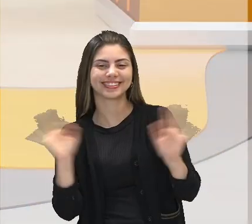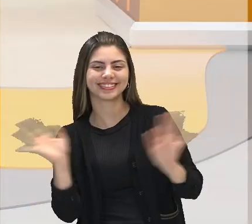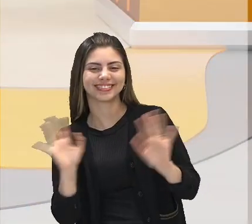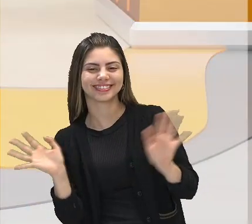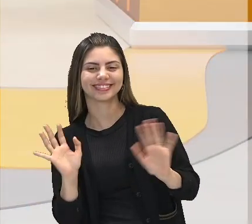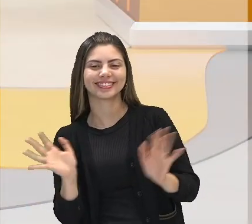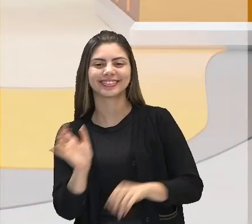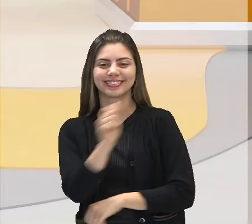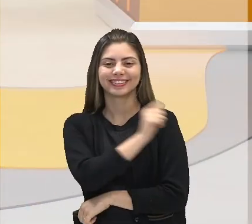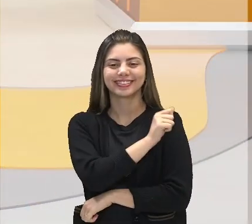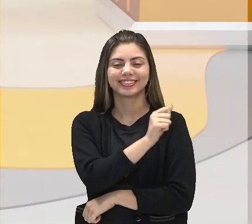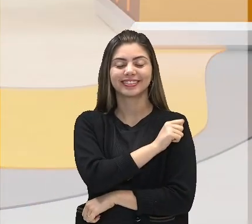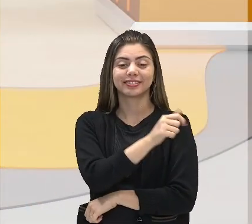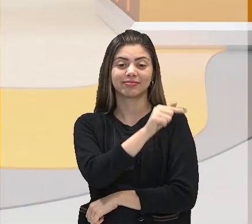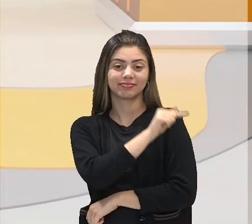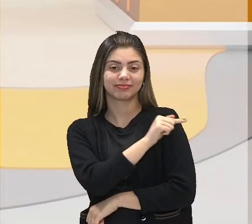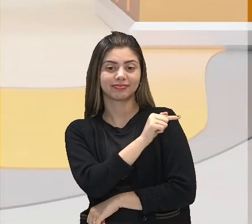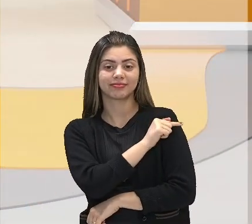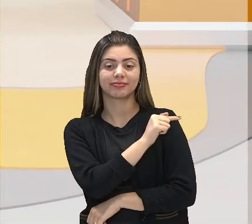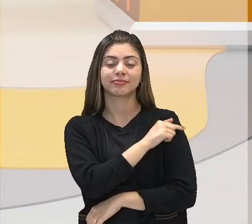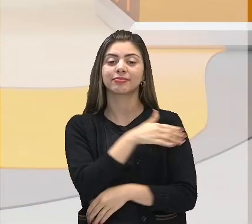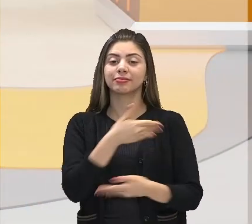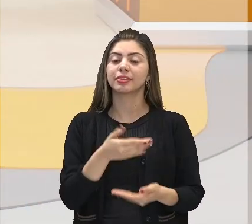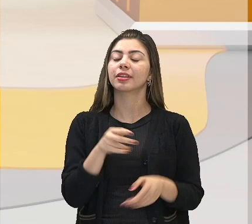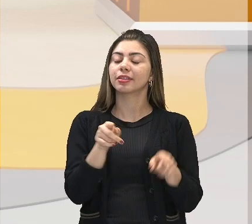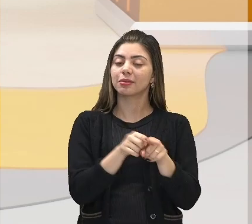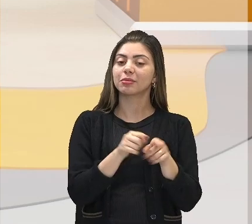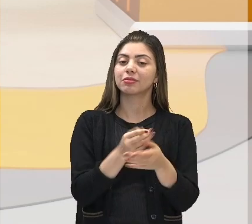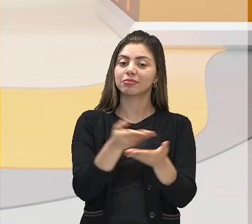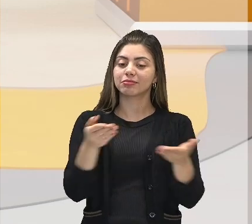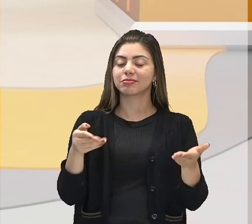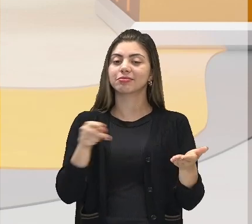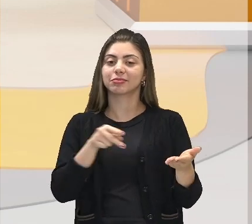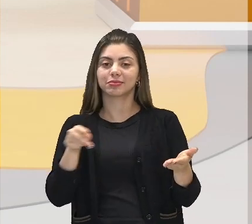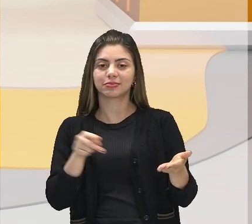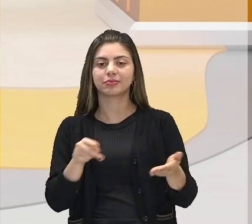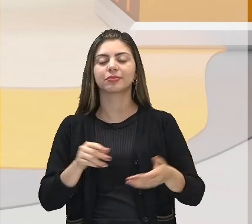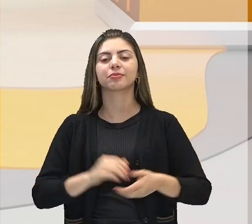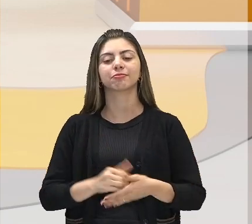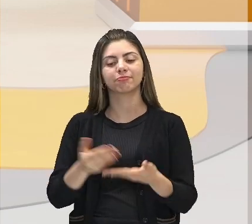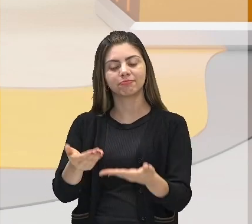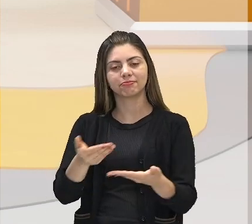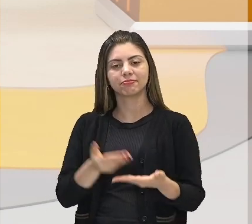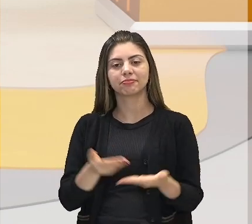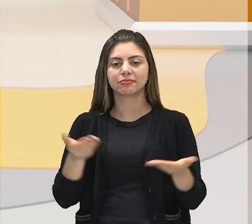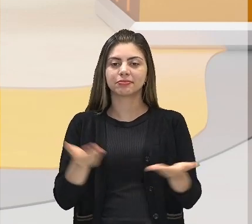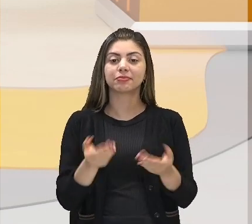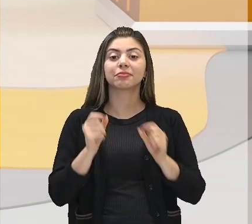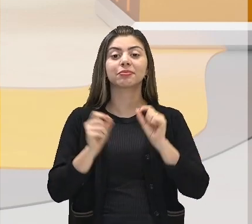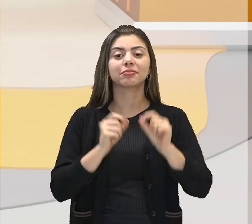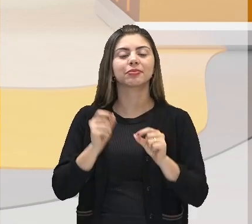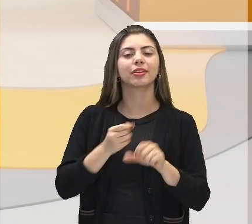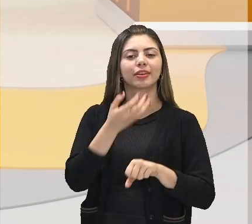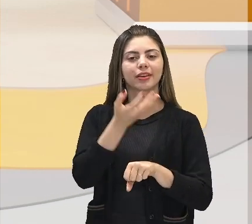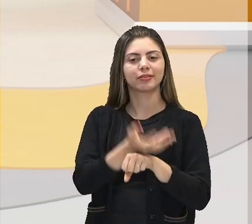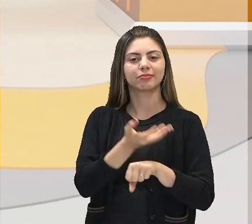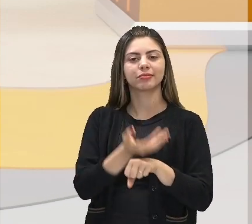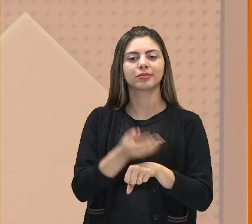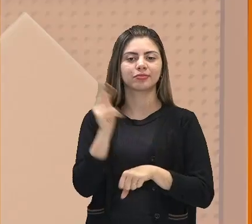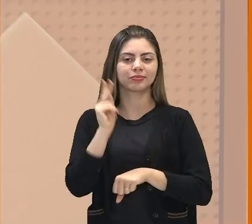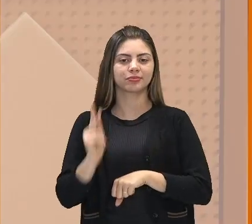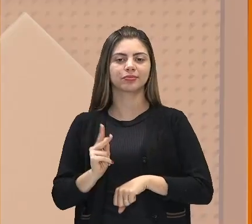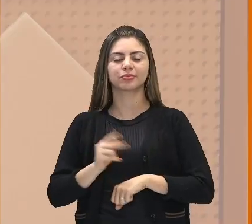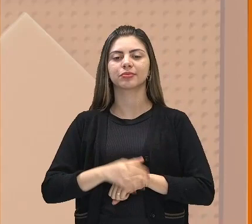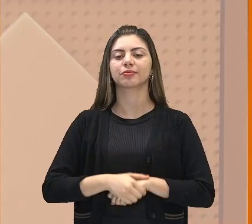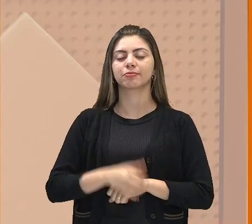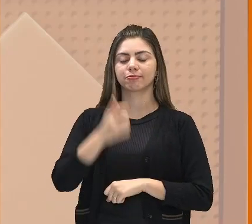queridos alunos do 7º ano, juntamente com os professores presenciais. Sejam bem-vindos a mais uma aula de História.